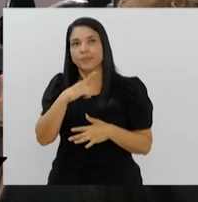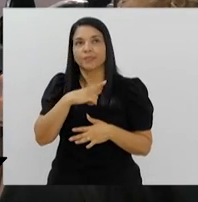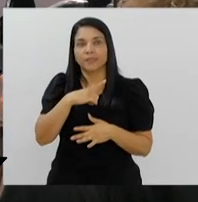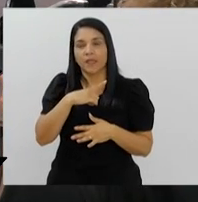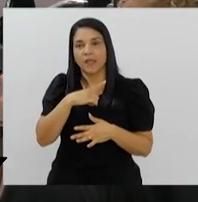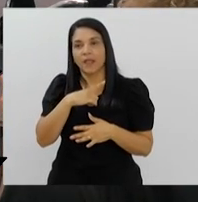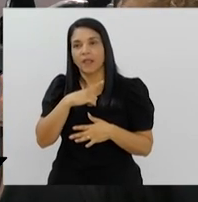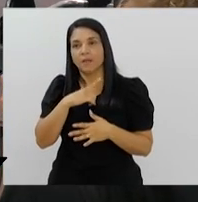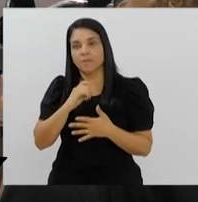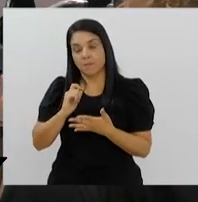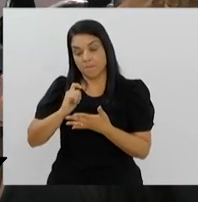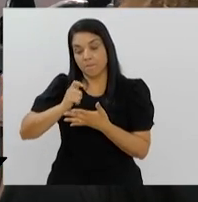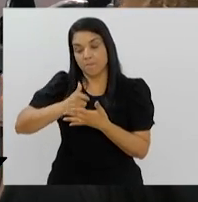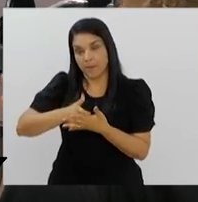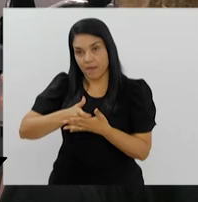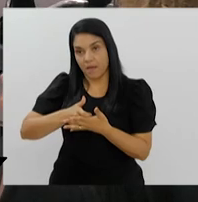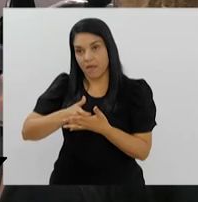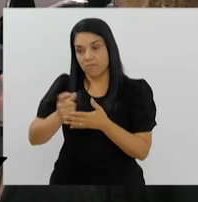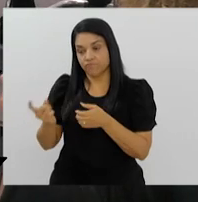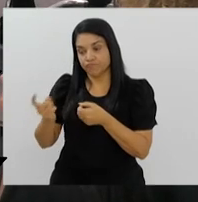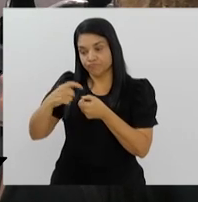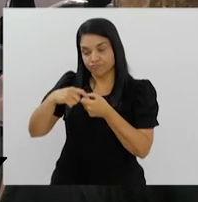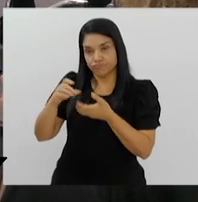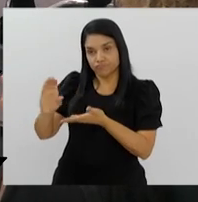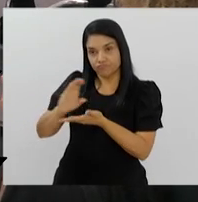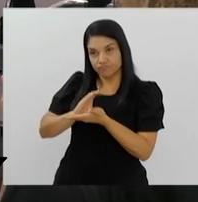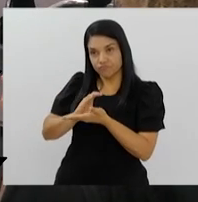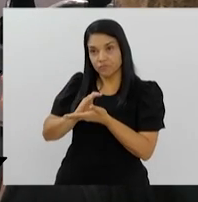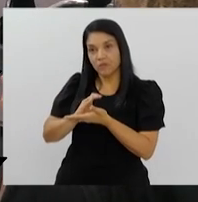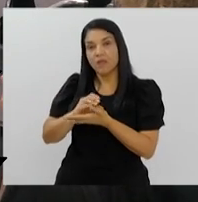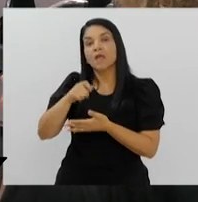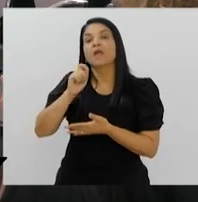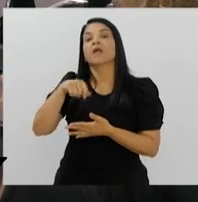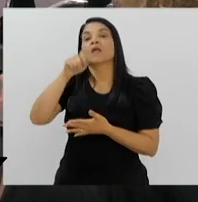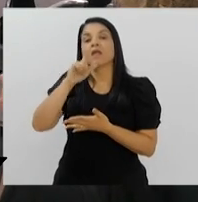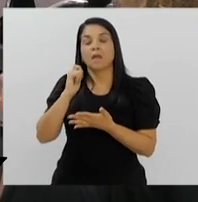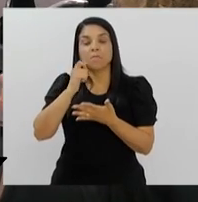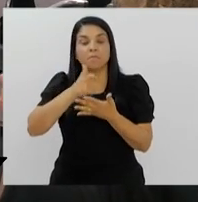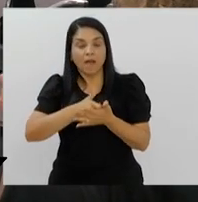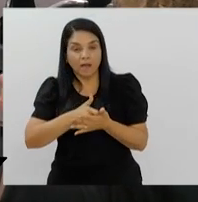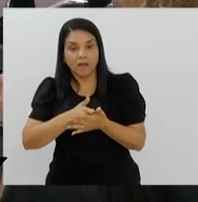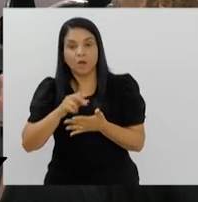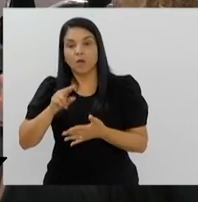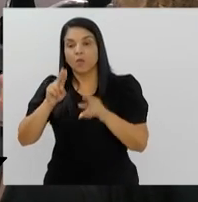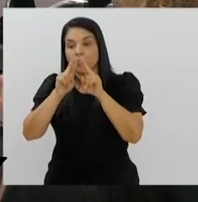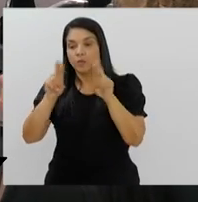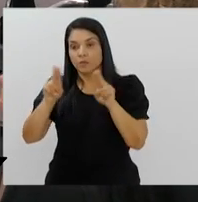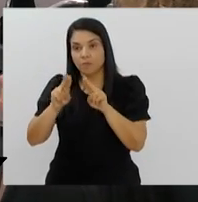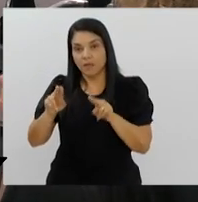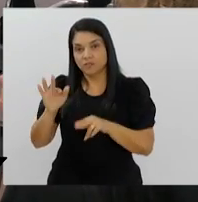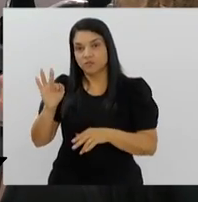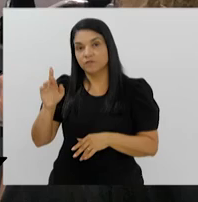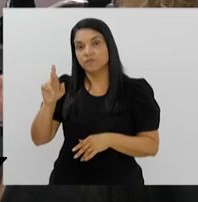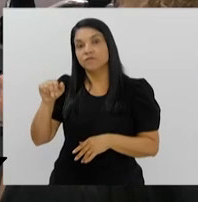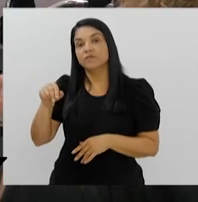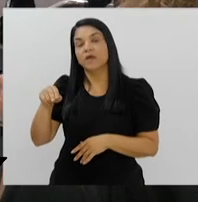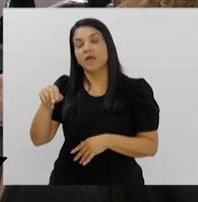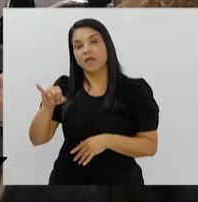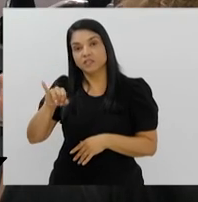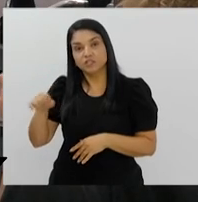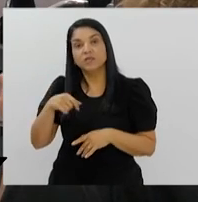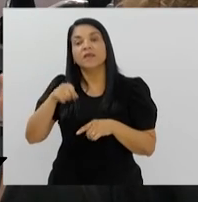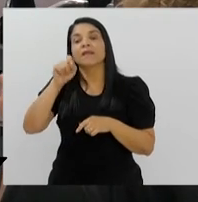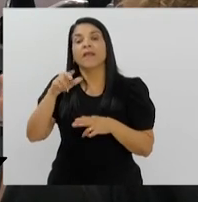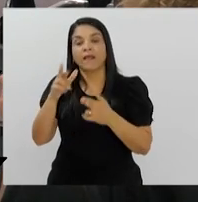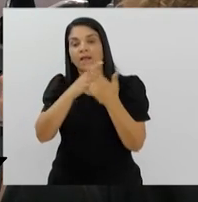reembolso para pagar quem que paga é Unimed fergil ou é Unimed Serrana Unimed x y z quem que de